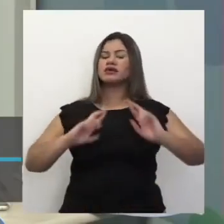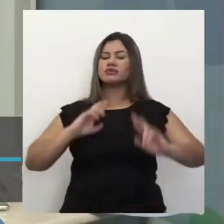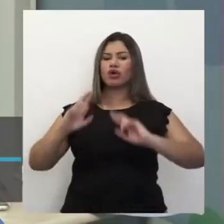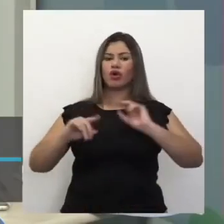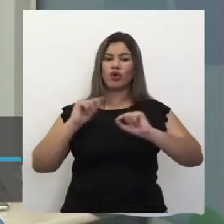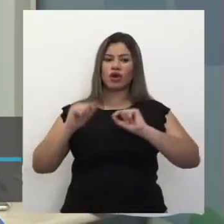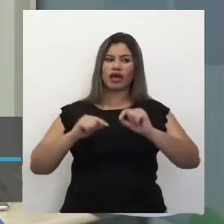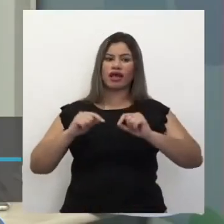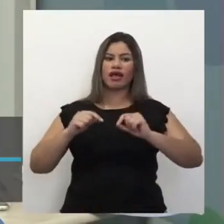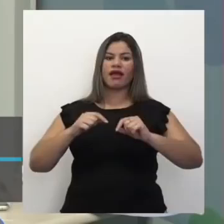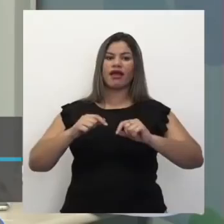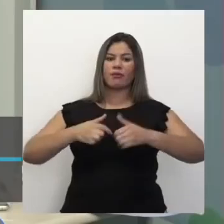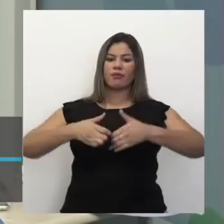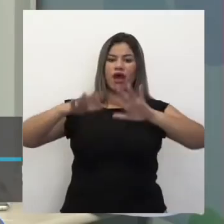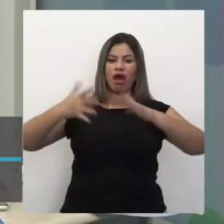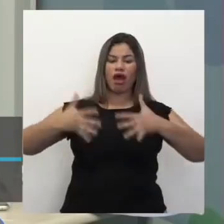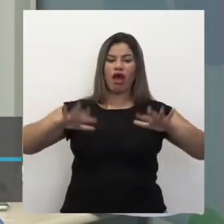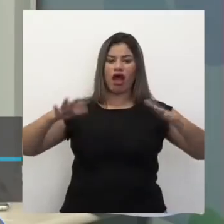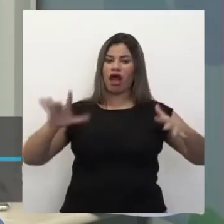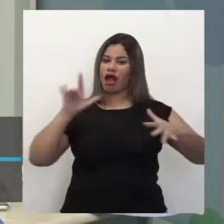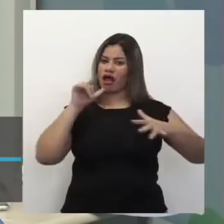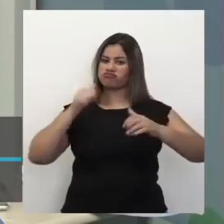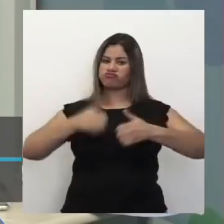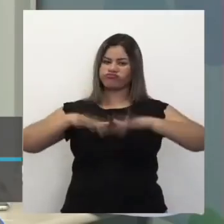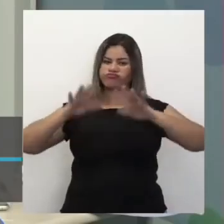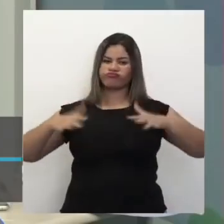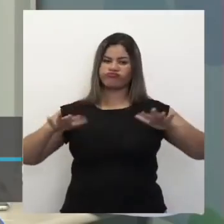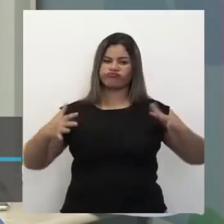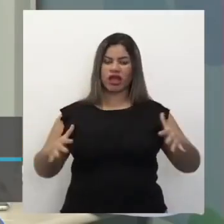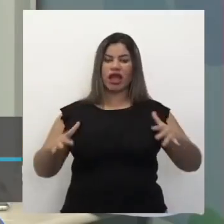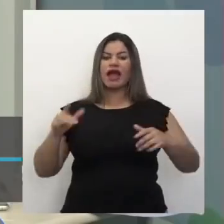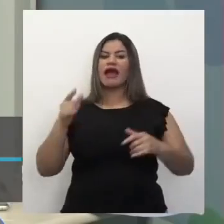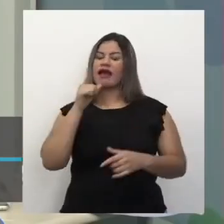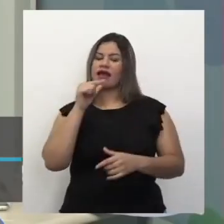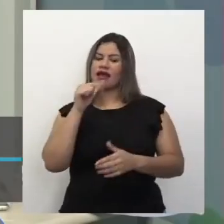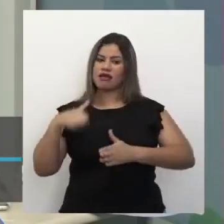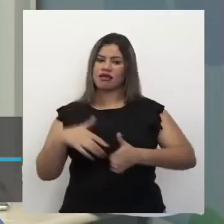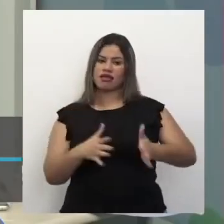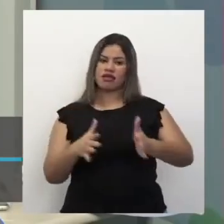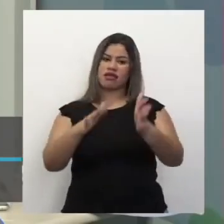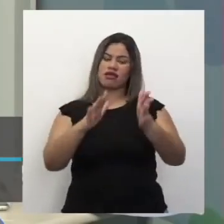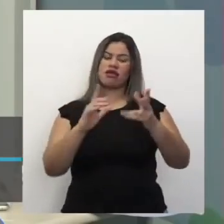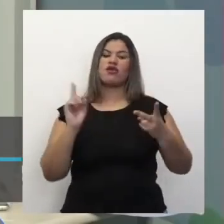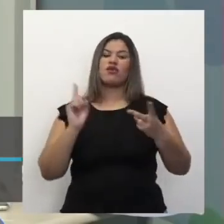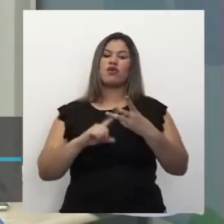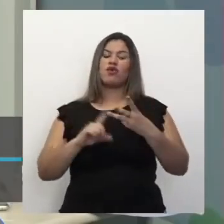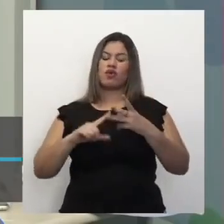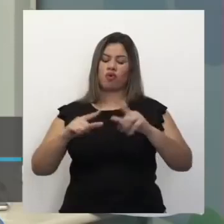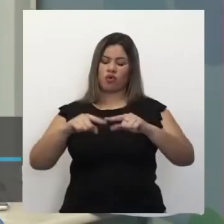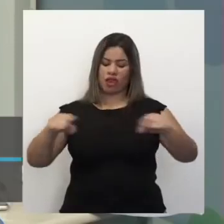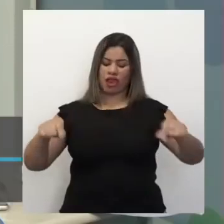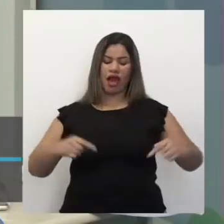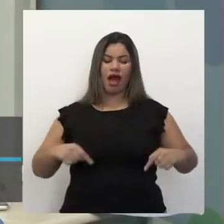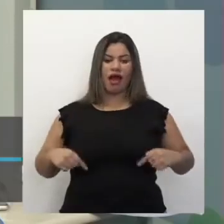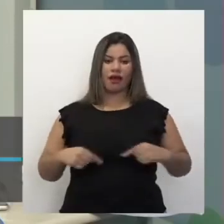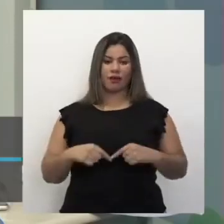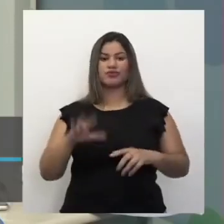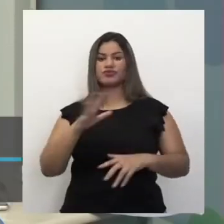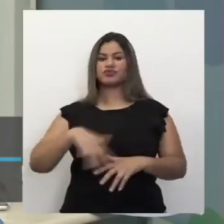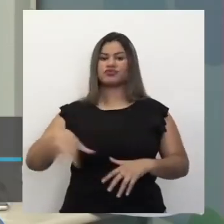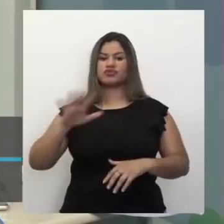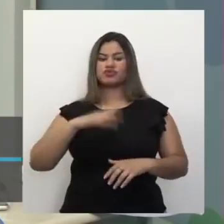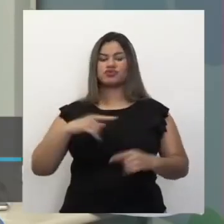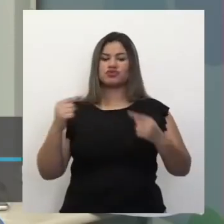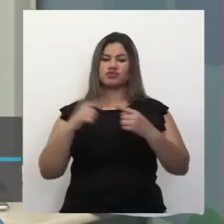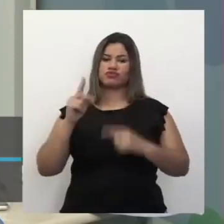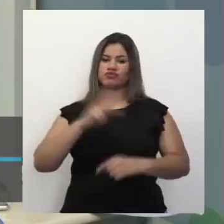lençóis freáticos, envolve, né, os lençóis freáticos, rios, lagos, todos como fonte de água, colaboração aqui da